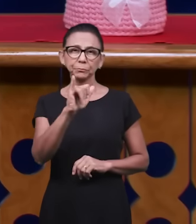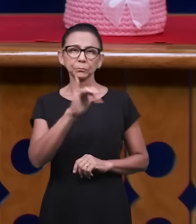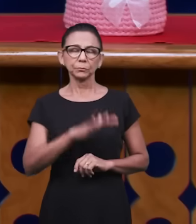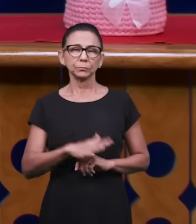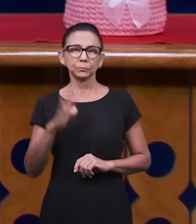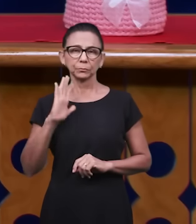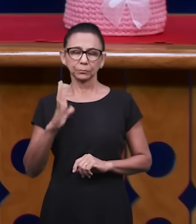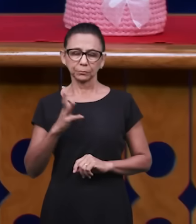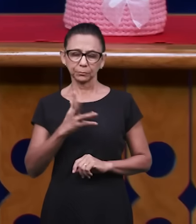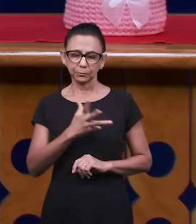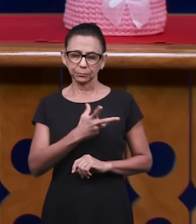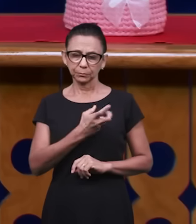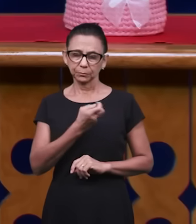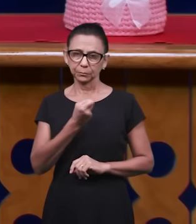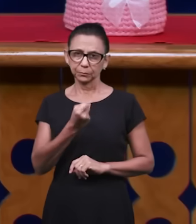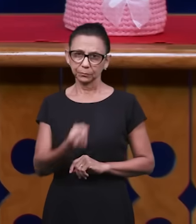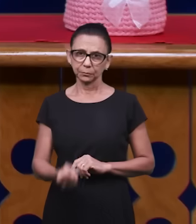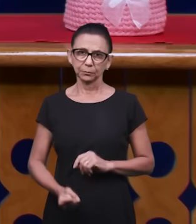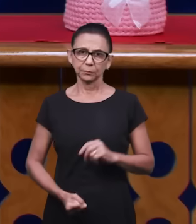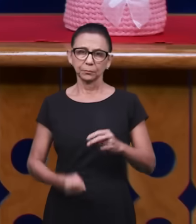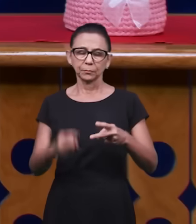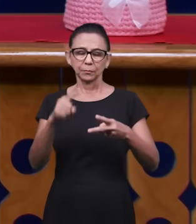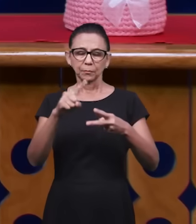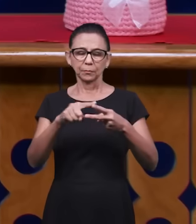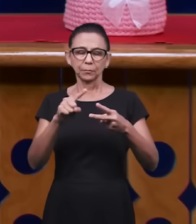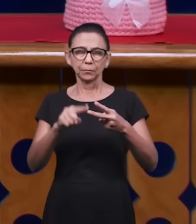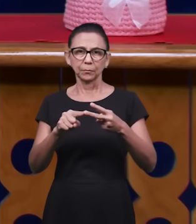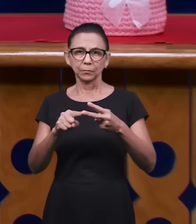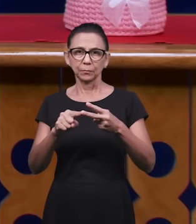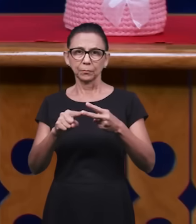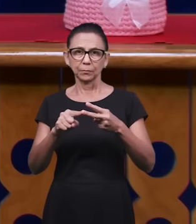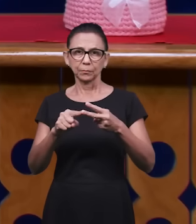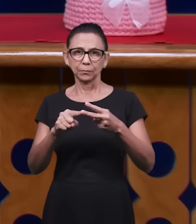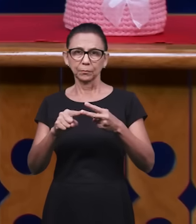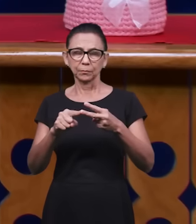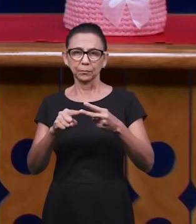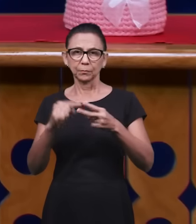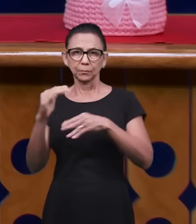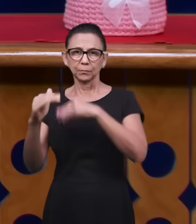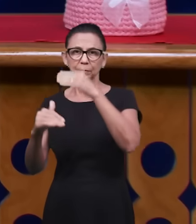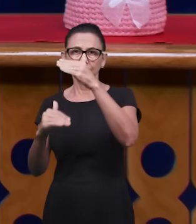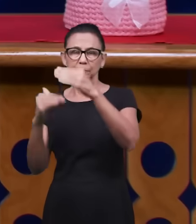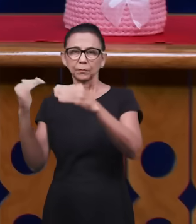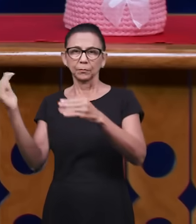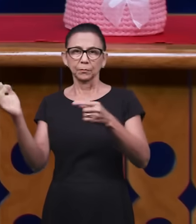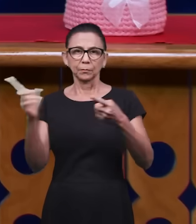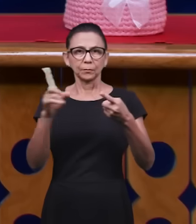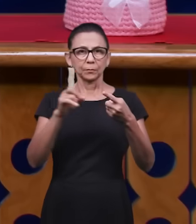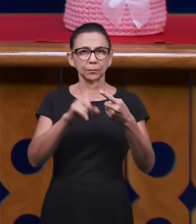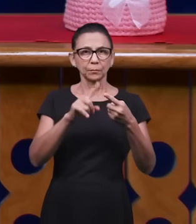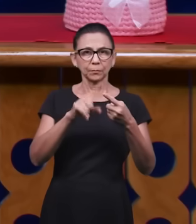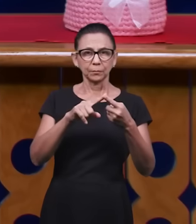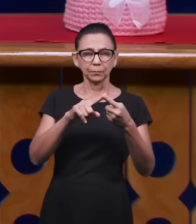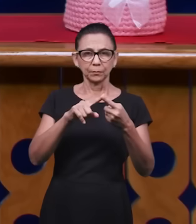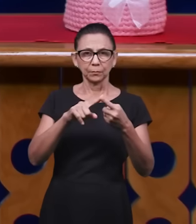tem duas etapas distintas. Na primeira é o vinde.